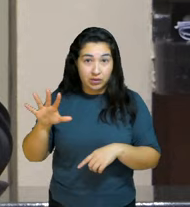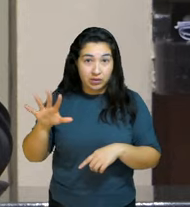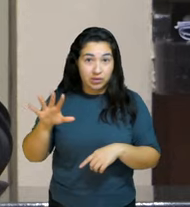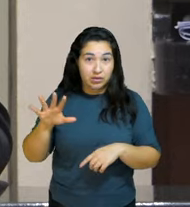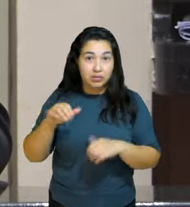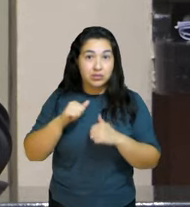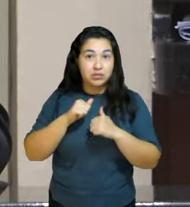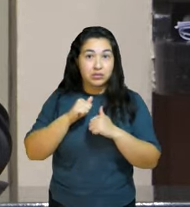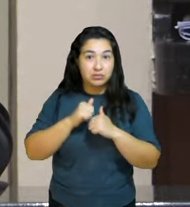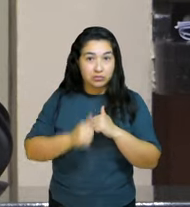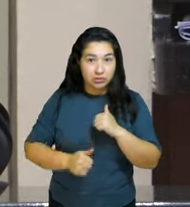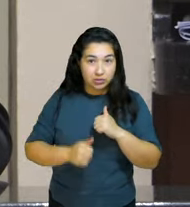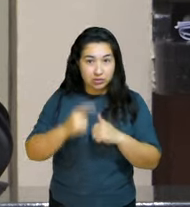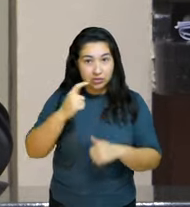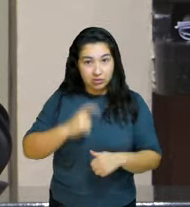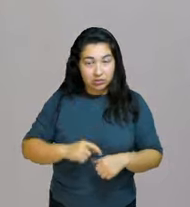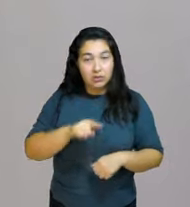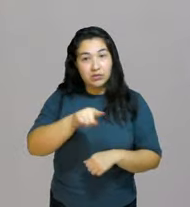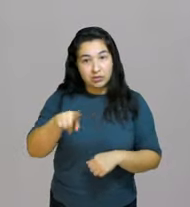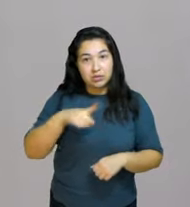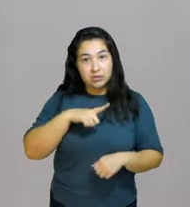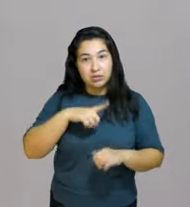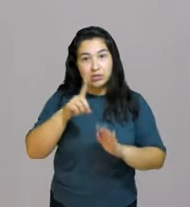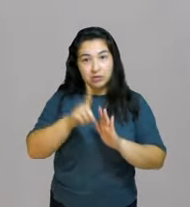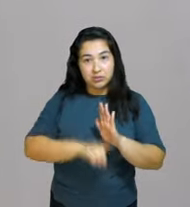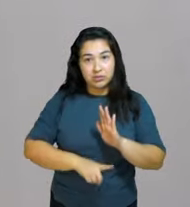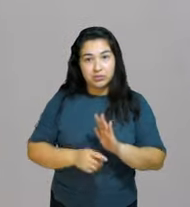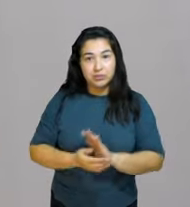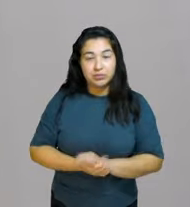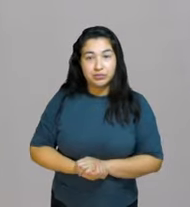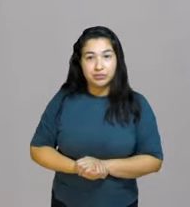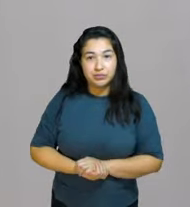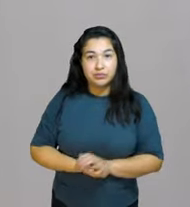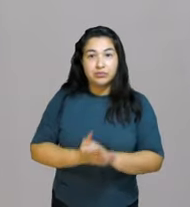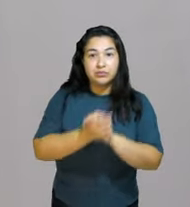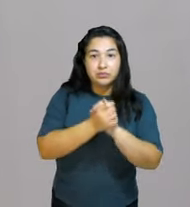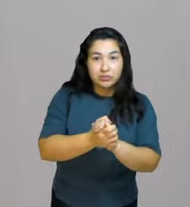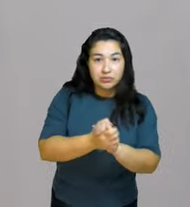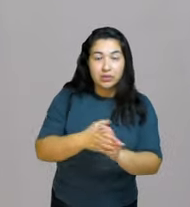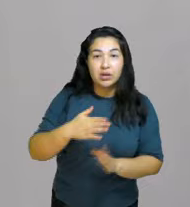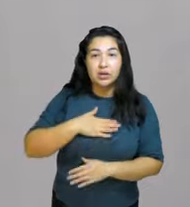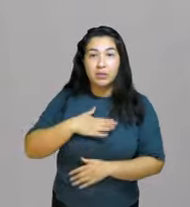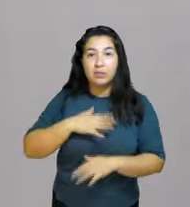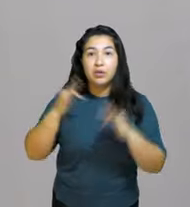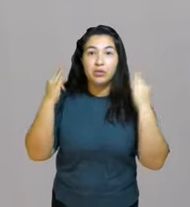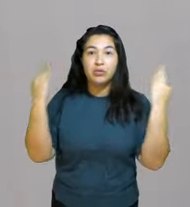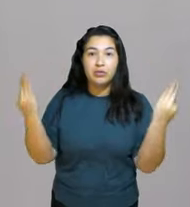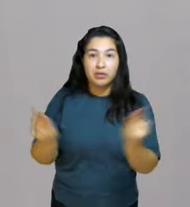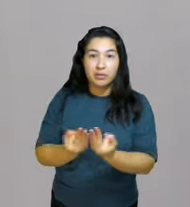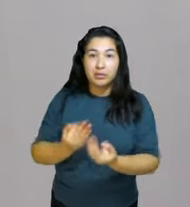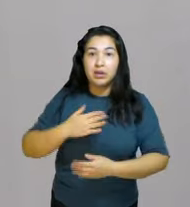então você tem o direito. Obrigado. Saudar a minha família que se encontra aqui, minha base,